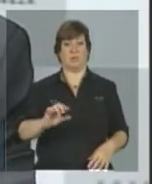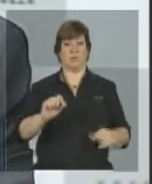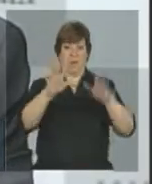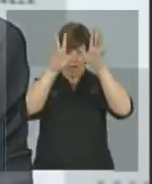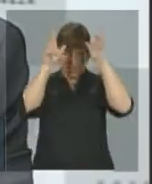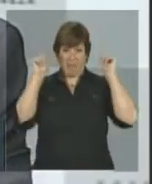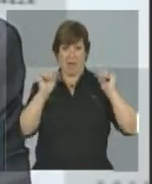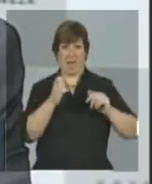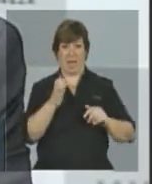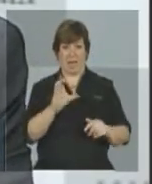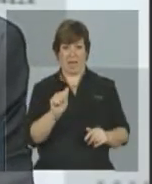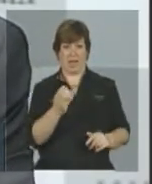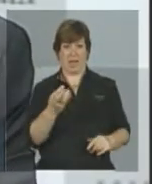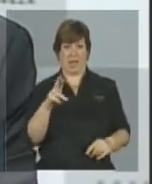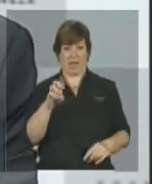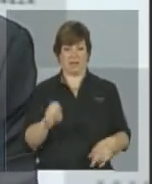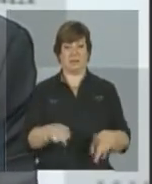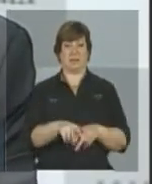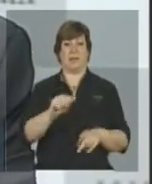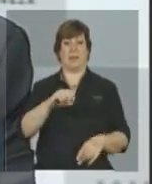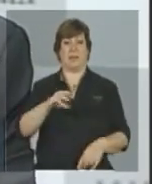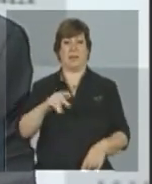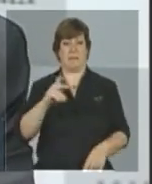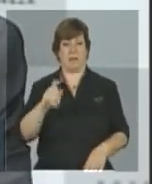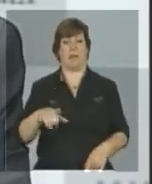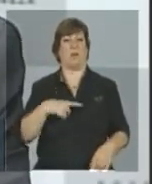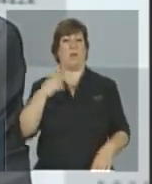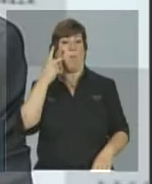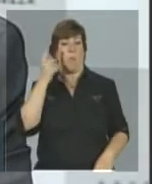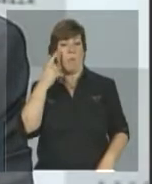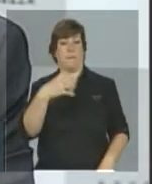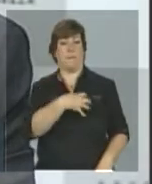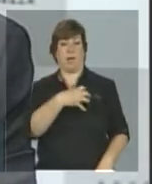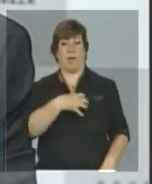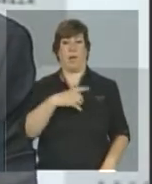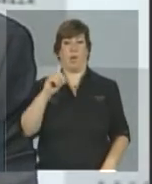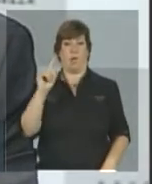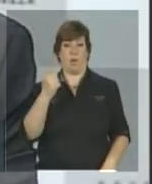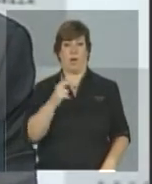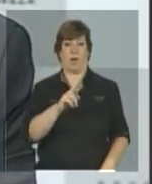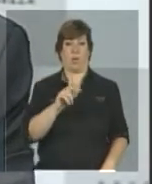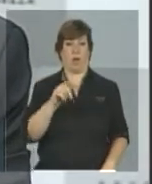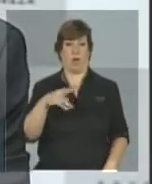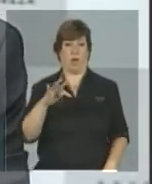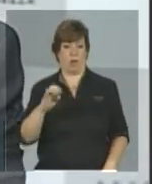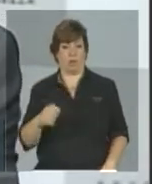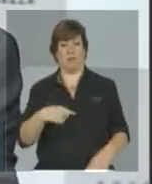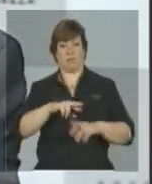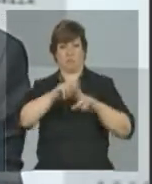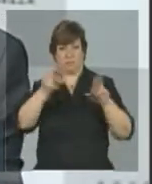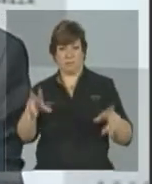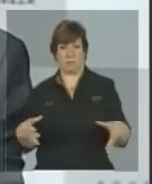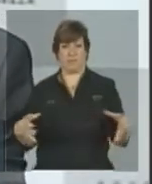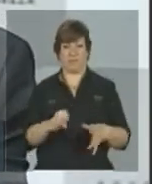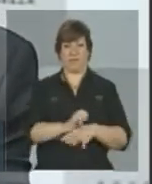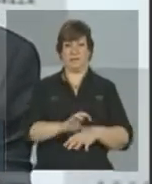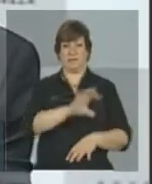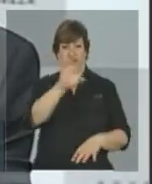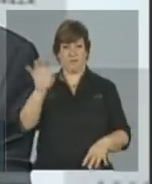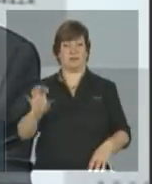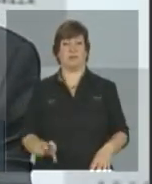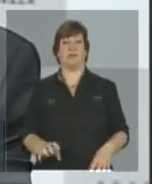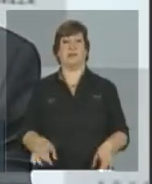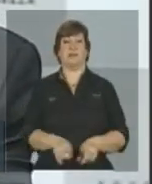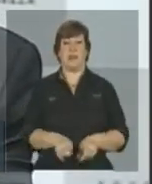o Pará, o Tocantins, Rio Grande do Norte, Bahia, Ceará, Pernambuco e Goiás. E um avanço que a gente